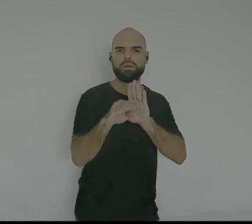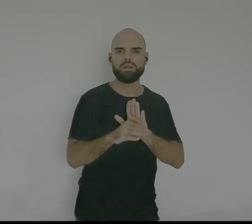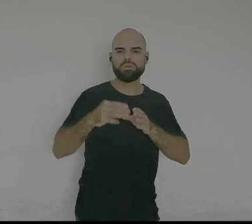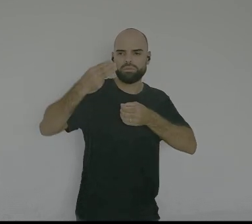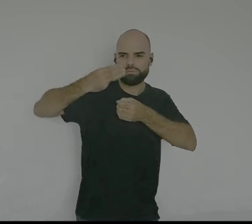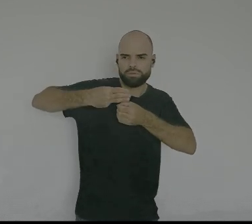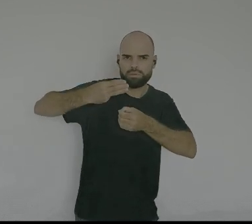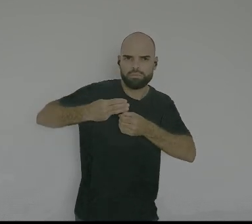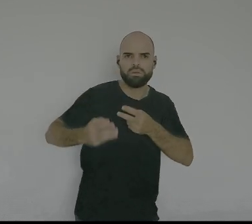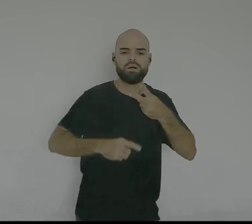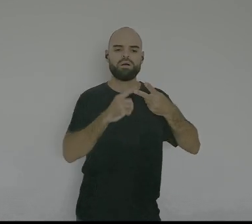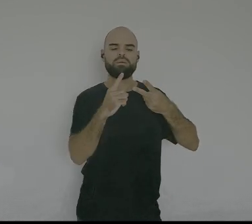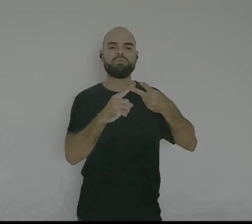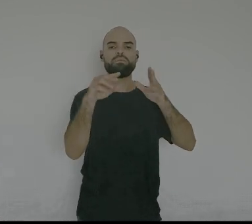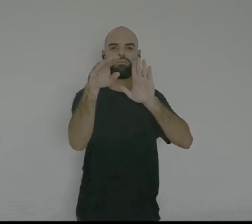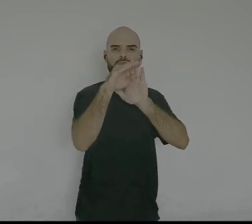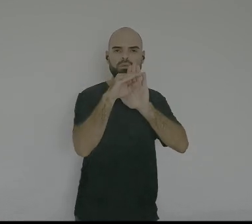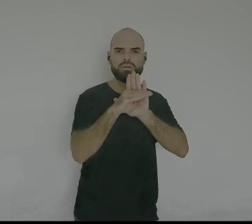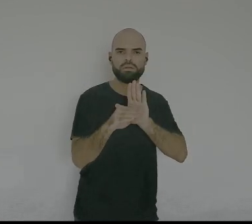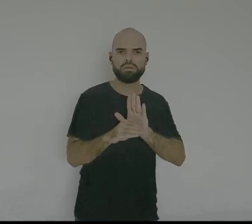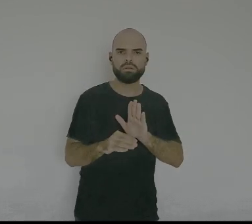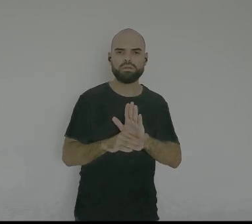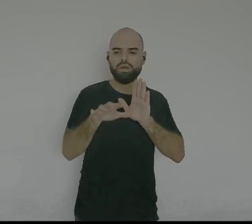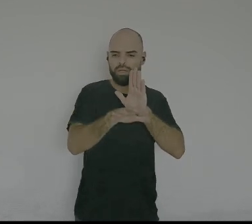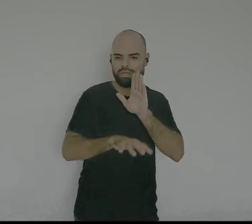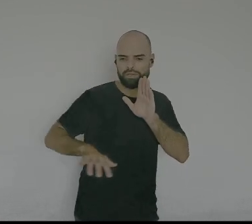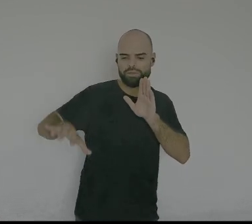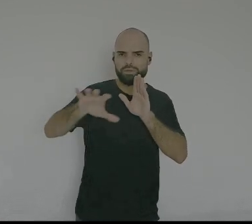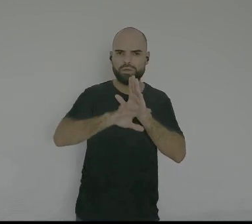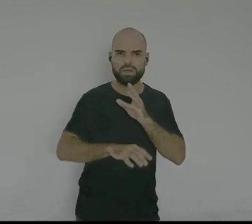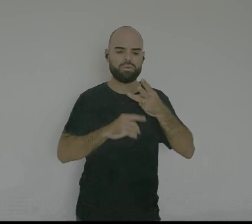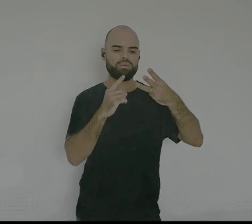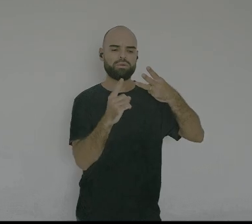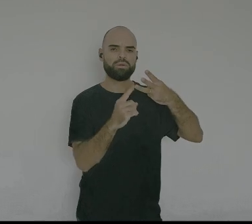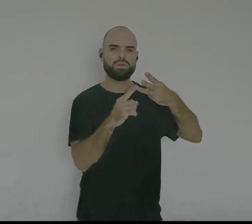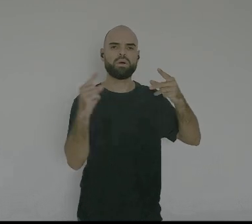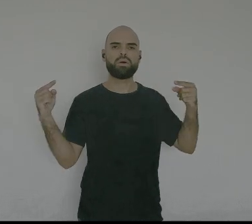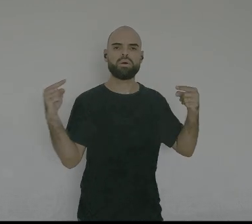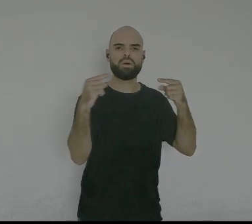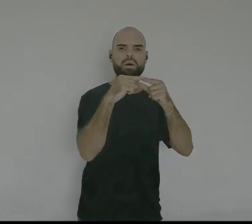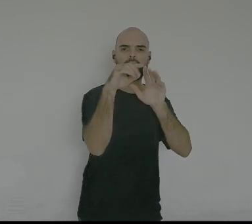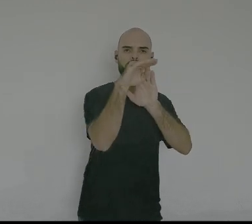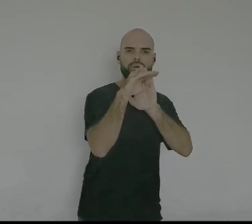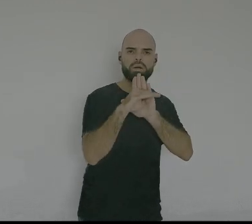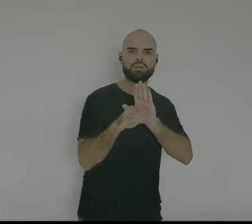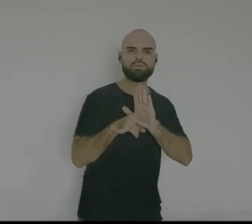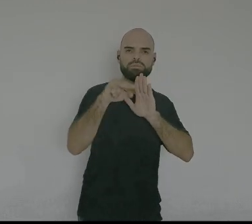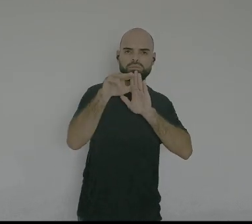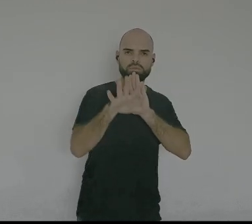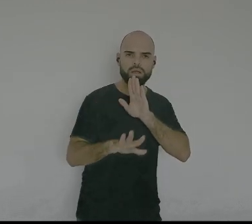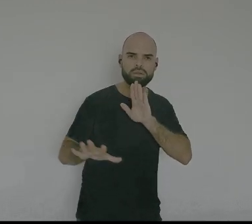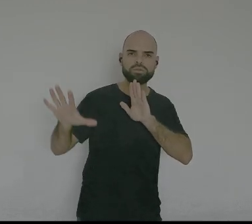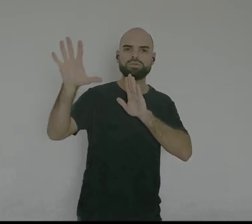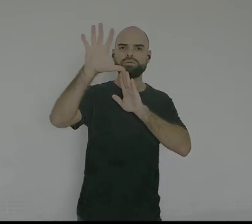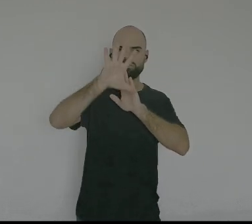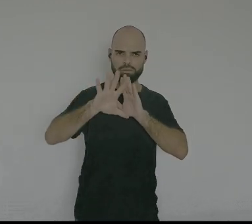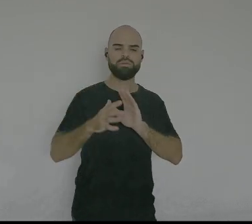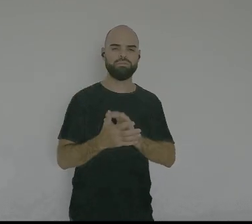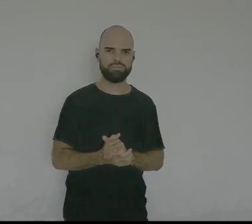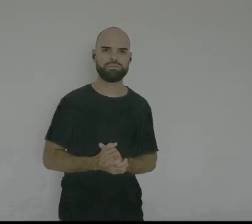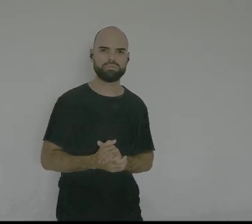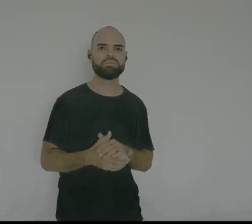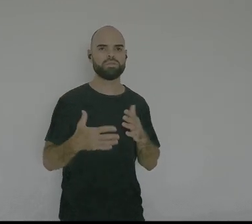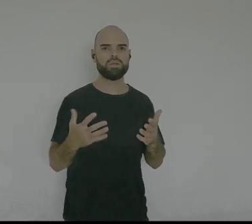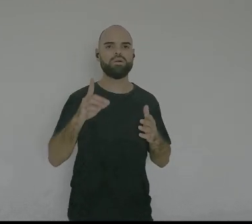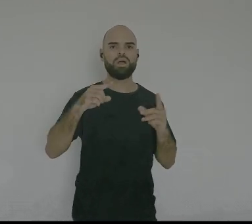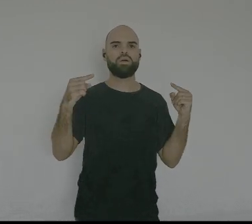consolida no plano municipal, depois no plano regional e depois no plano macro-regional. Portanto, essa é